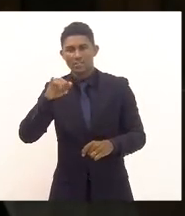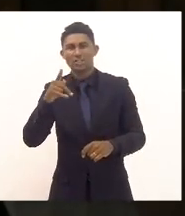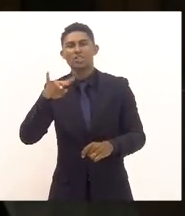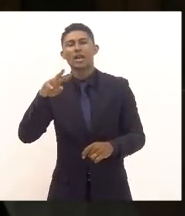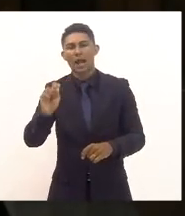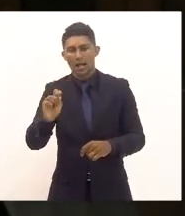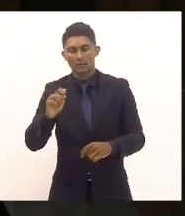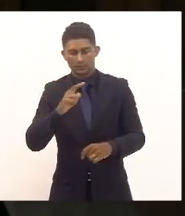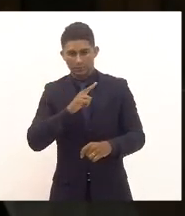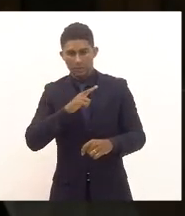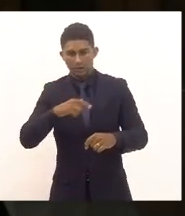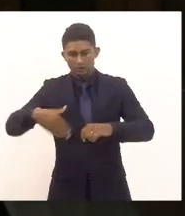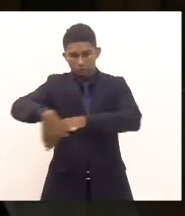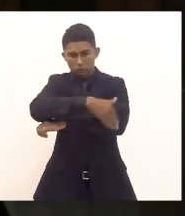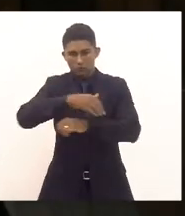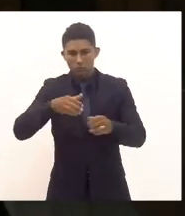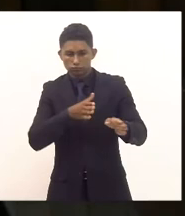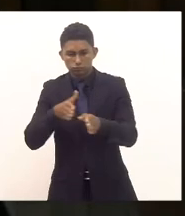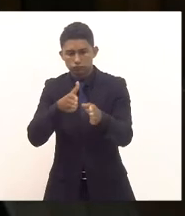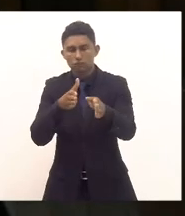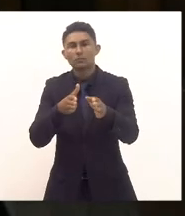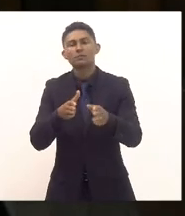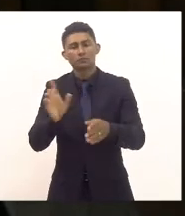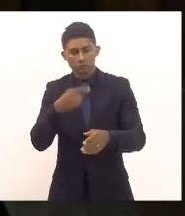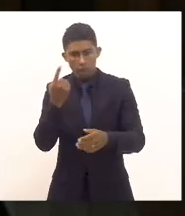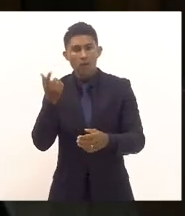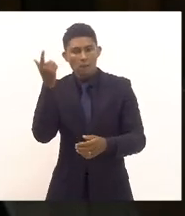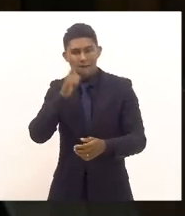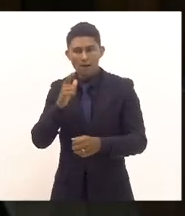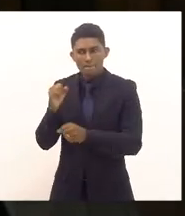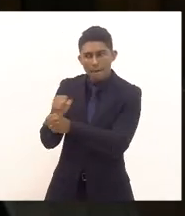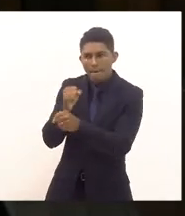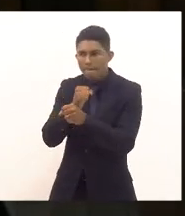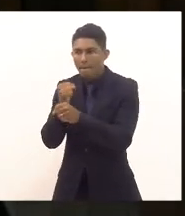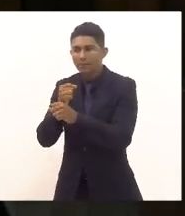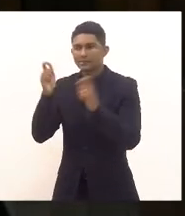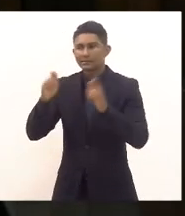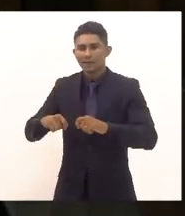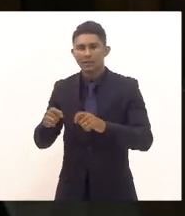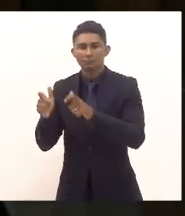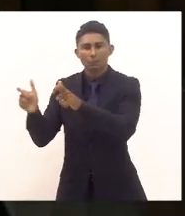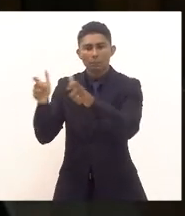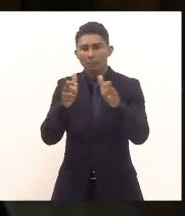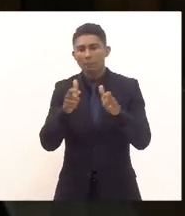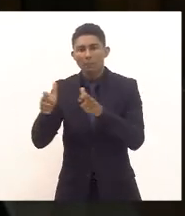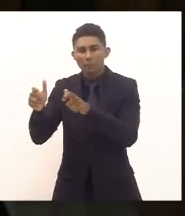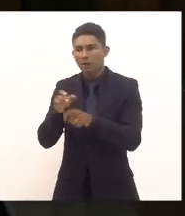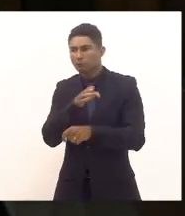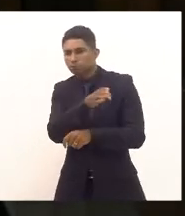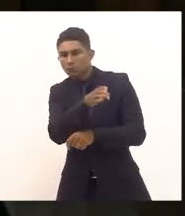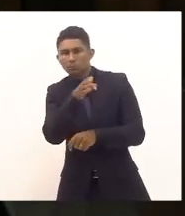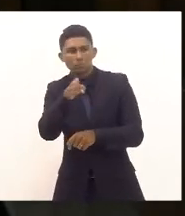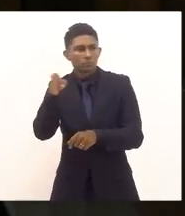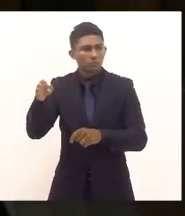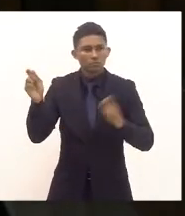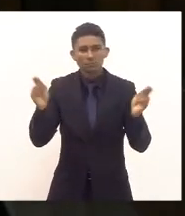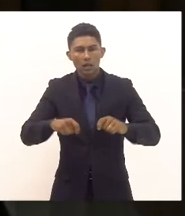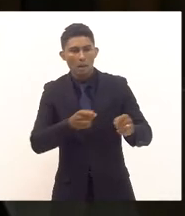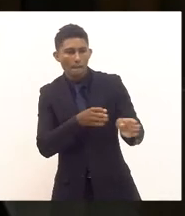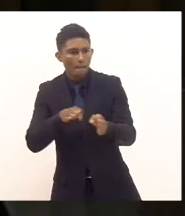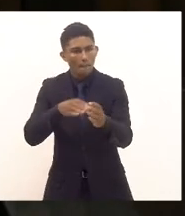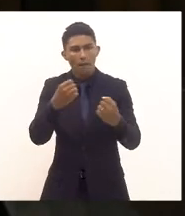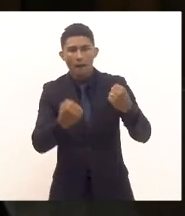Valão em Itaperuna e a gente vai dar acesso a Pirapetinga Rosal Calheiros barra de